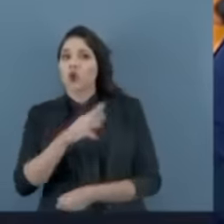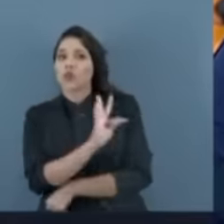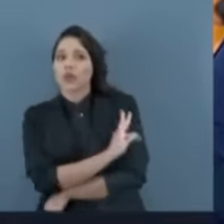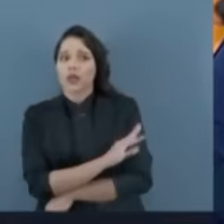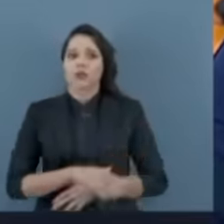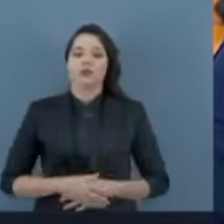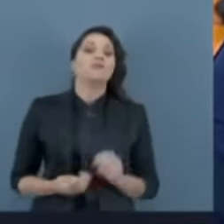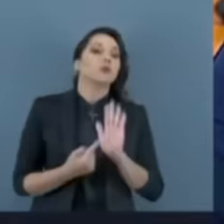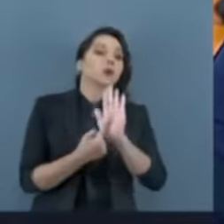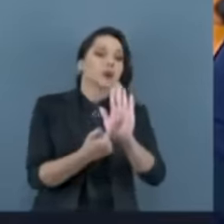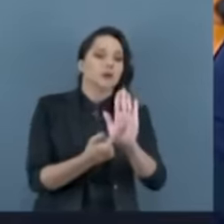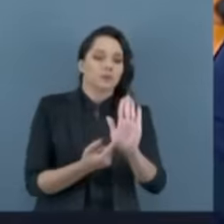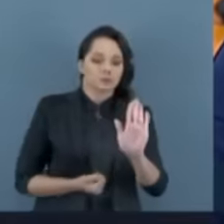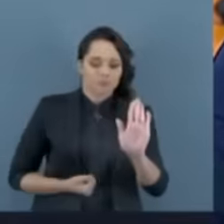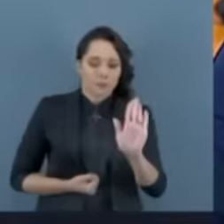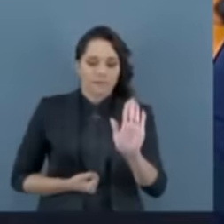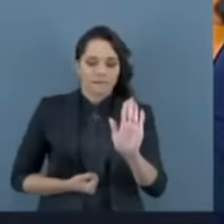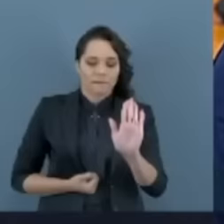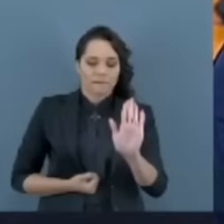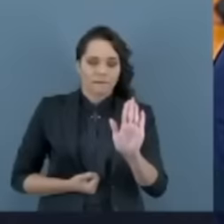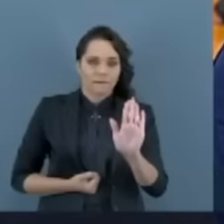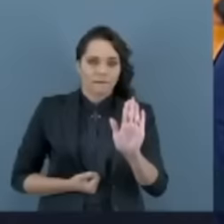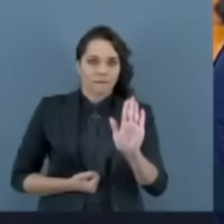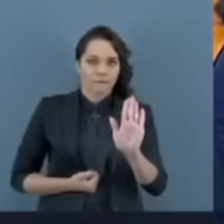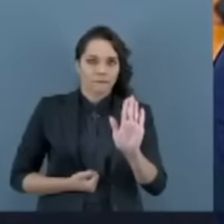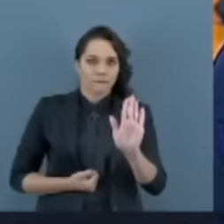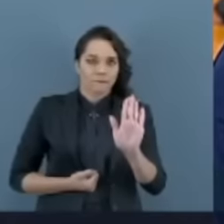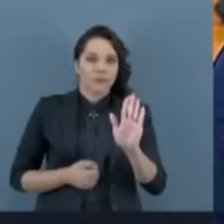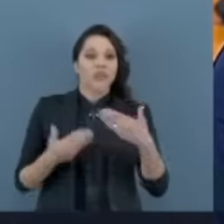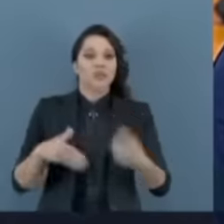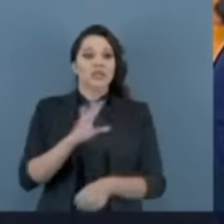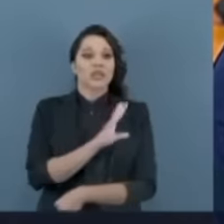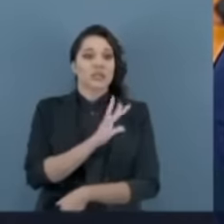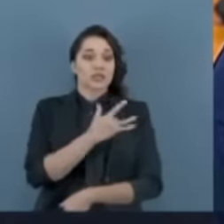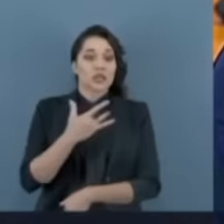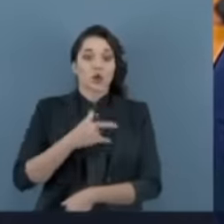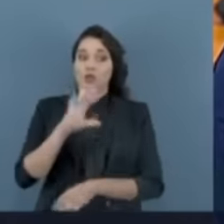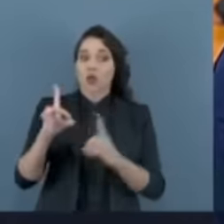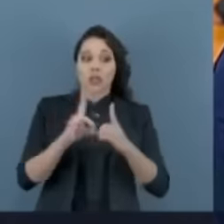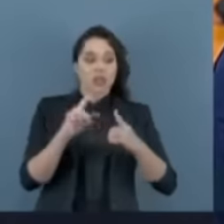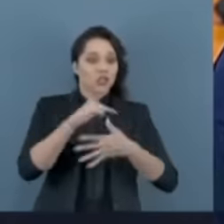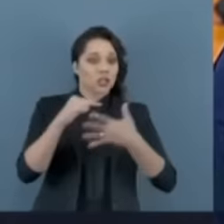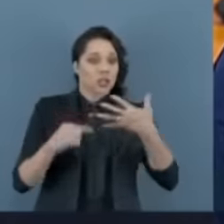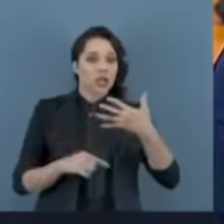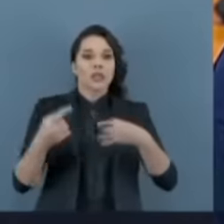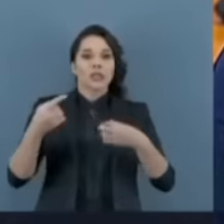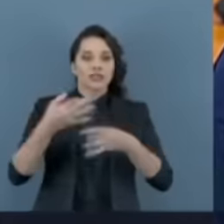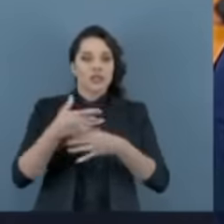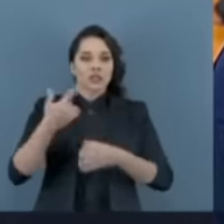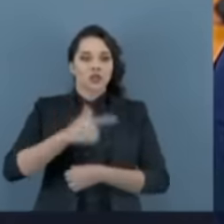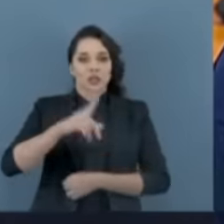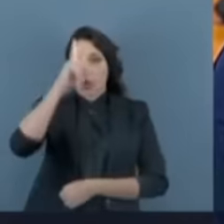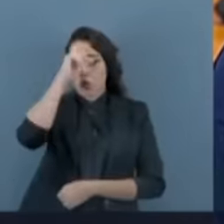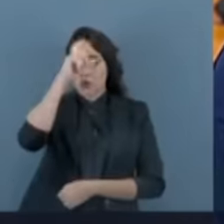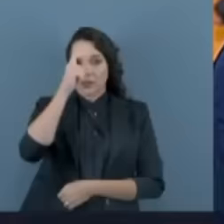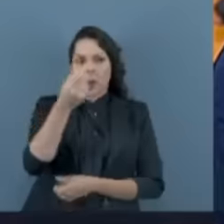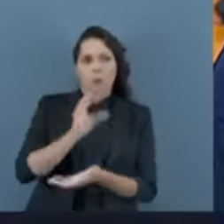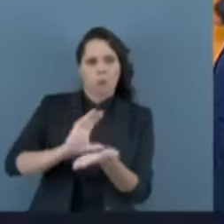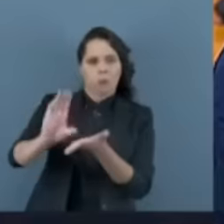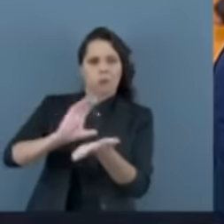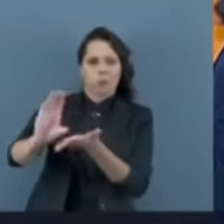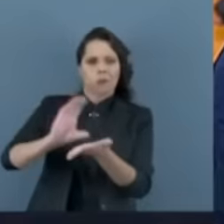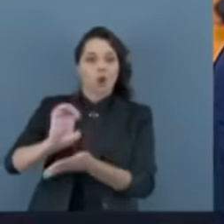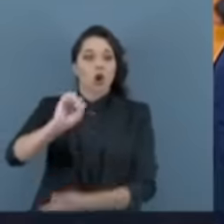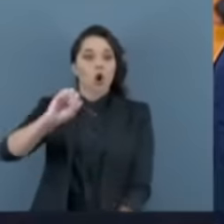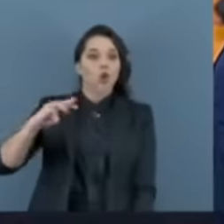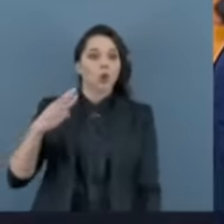Tá aqui, ó. Transferência do Ministério da Saúde não atende critérios técnicos. Cidades que não têm hospital recebendo muito dinheiro. 8